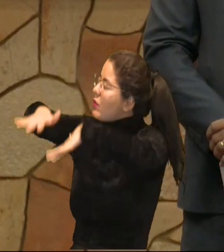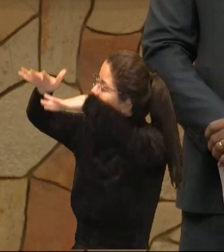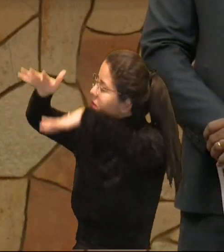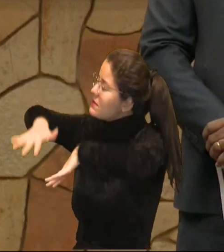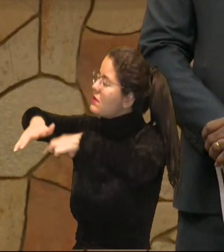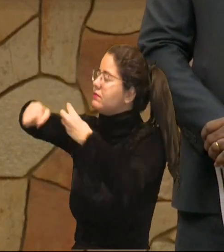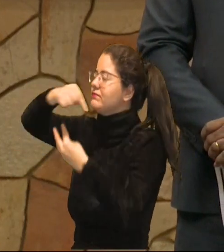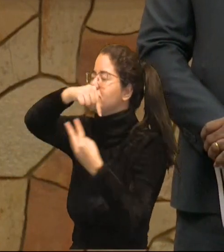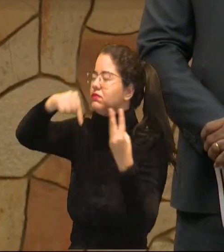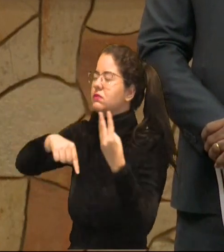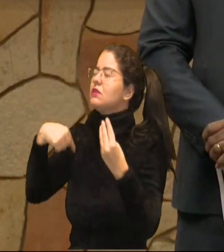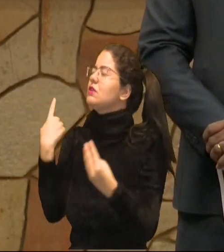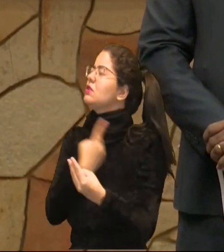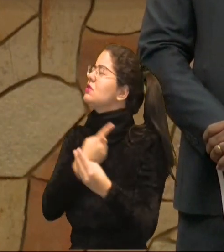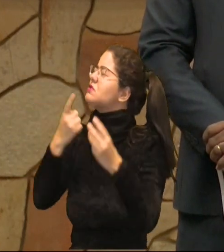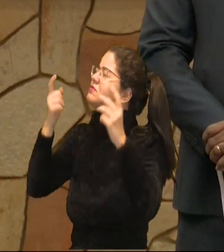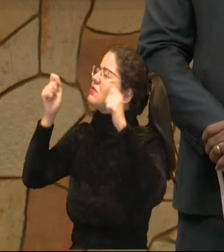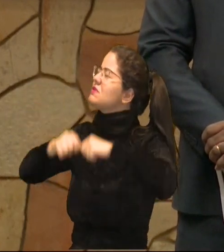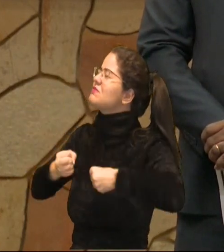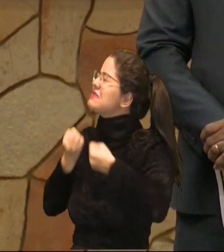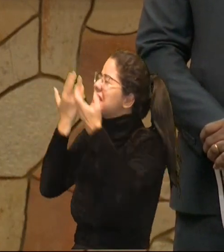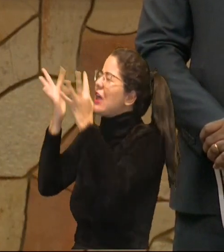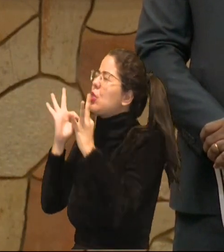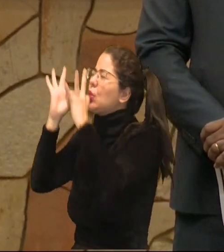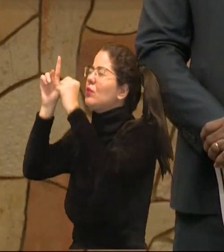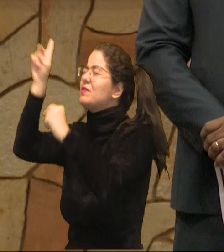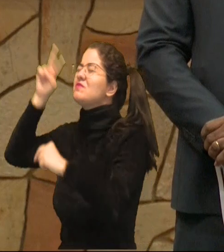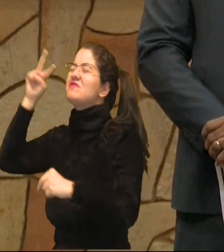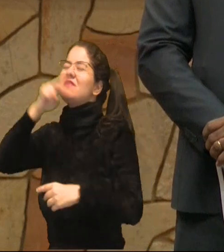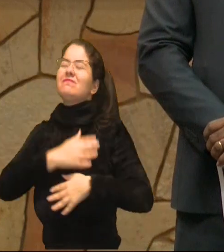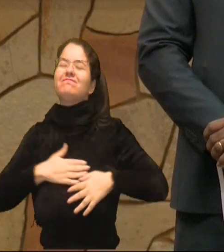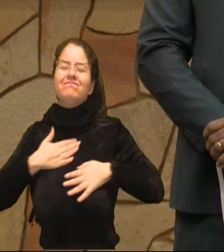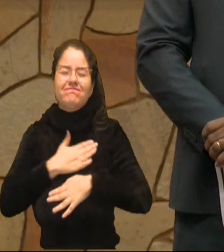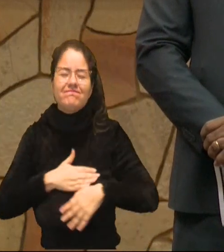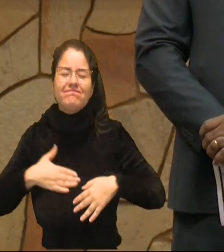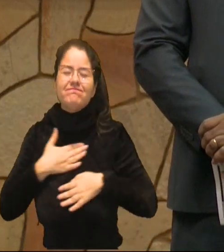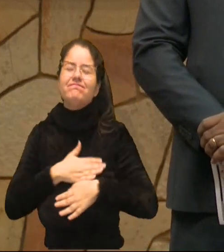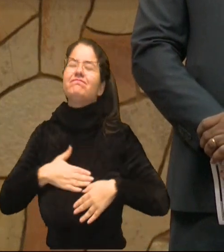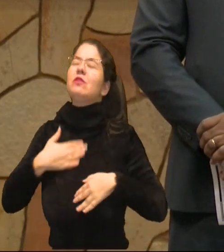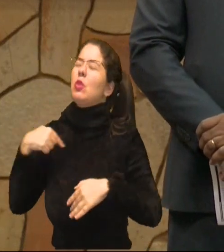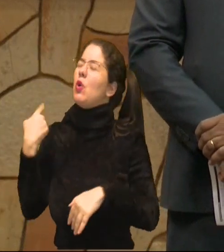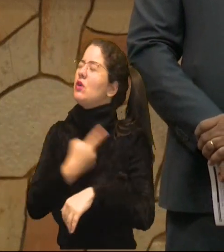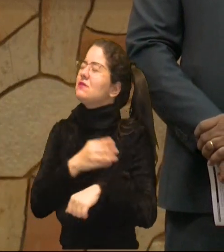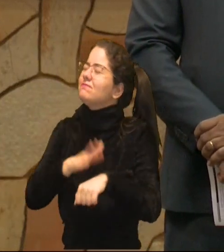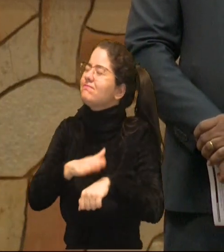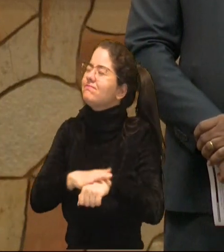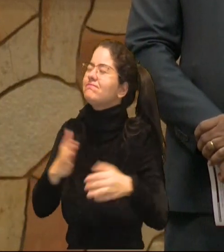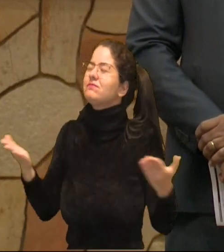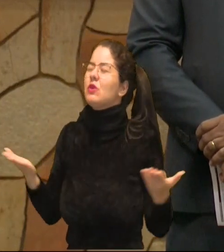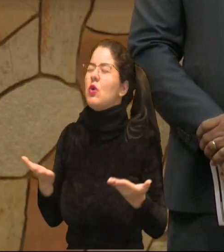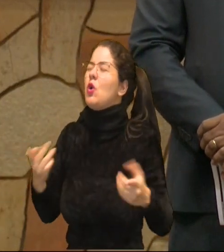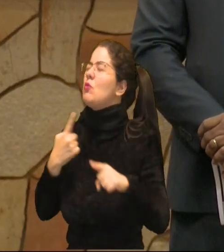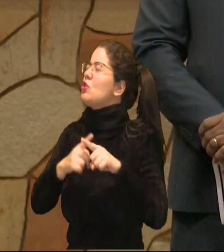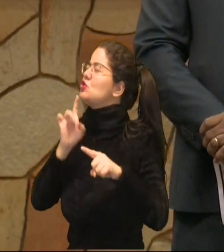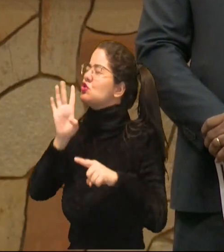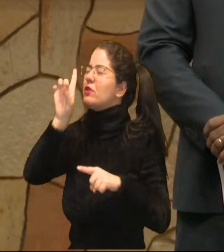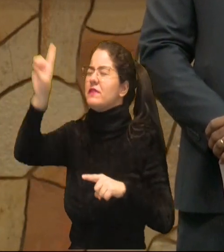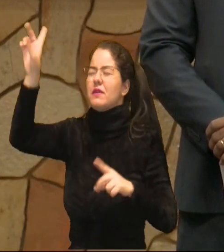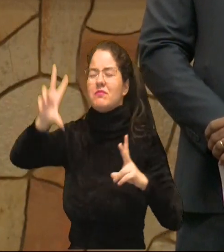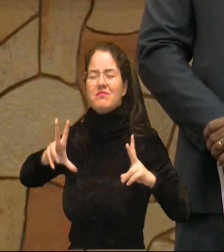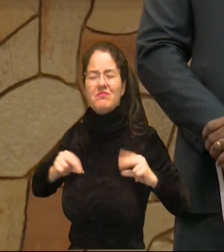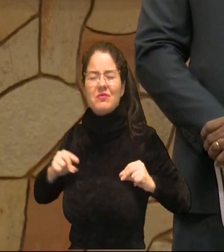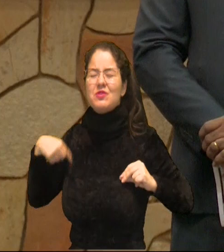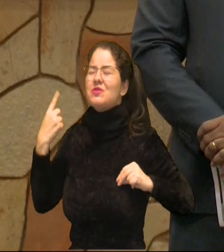estejas, Senhor, Te agradando do que nós fizermos aqui, Senhor, porque só a Ti é devido e nós queremos Te